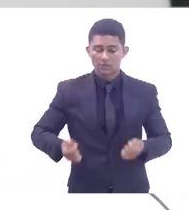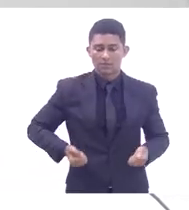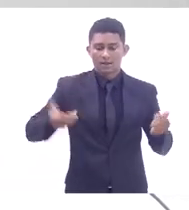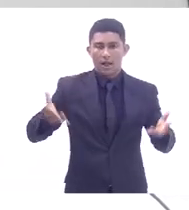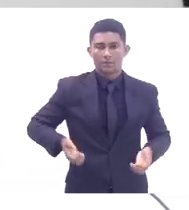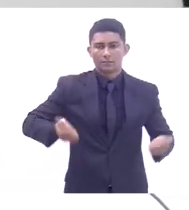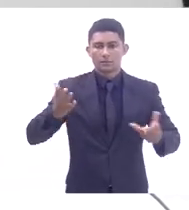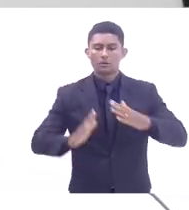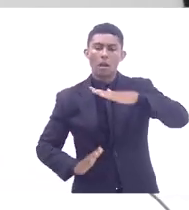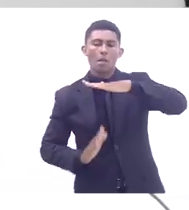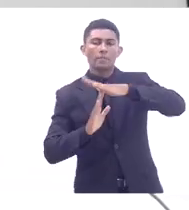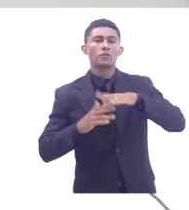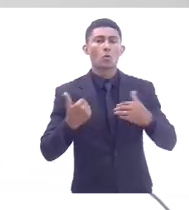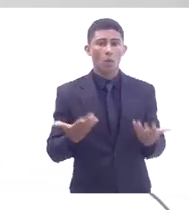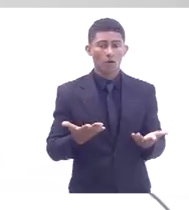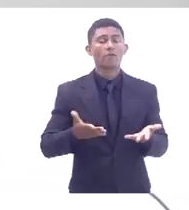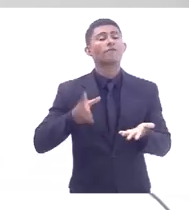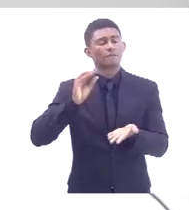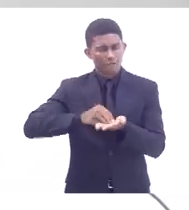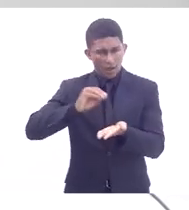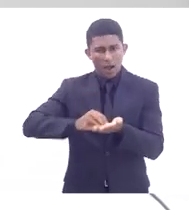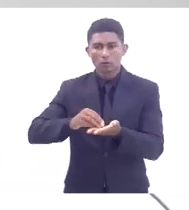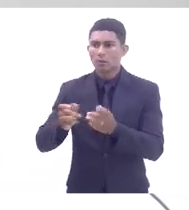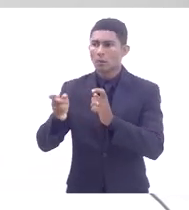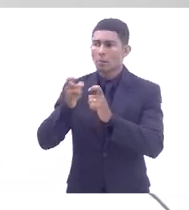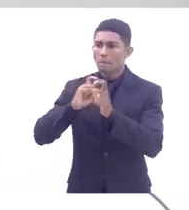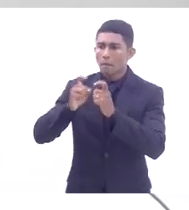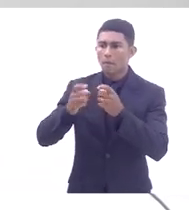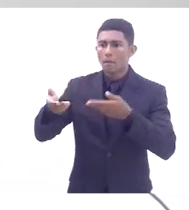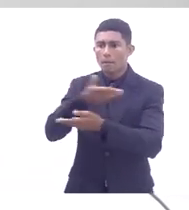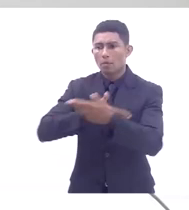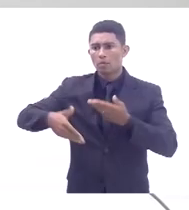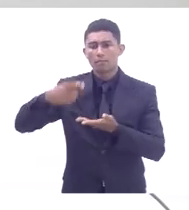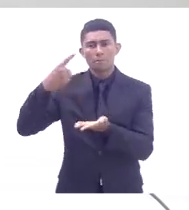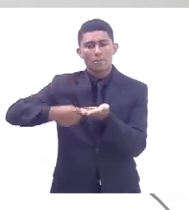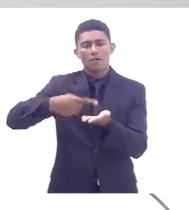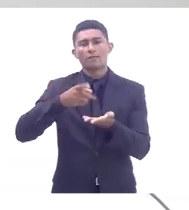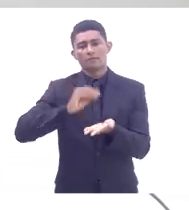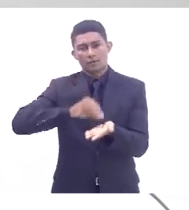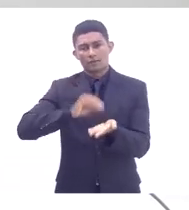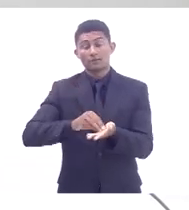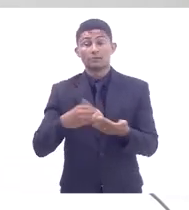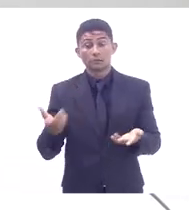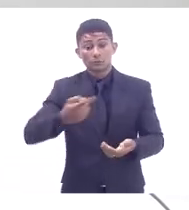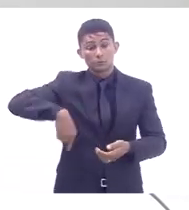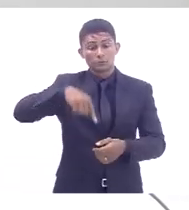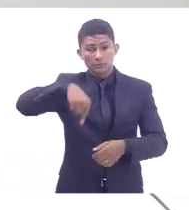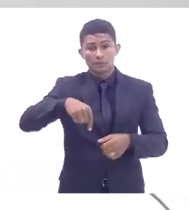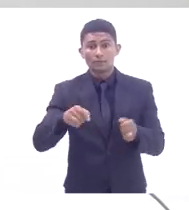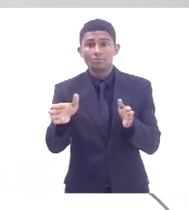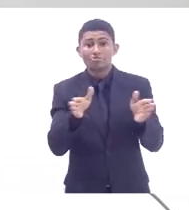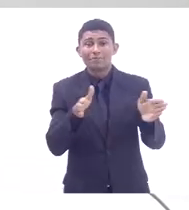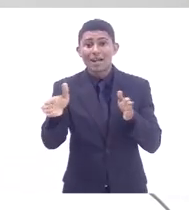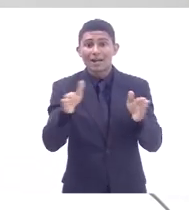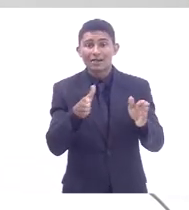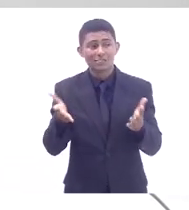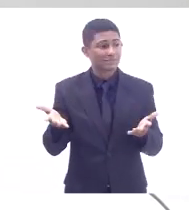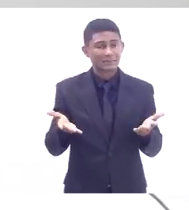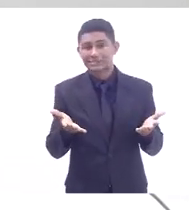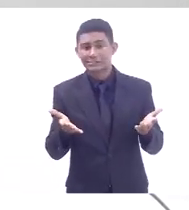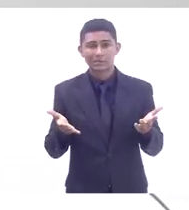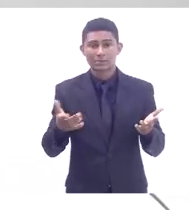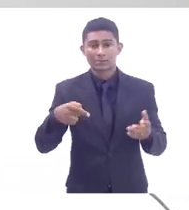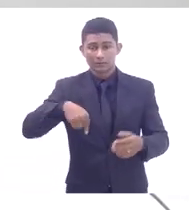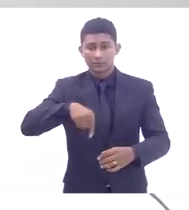não é Então na verdade nós estamos assim não no intervalo de tempo no interstício né que a Rigor em tese nós não